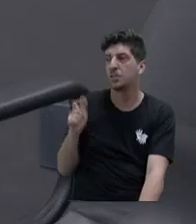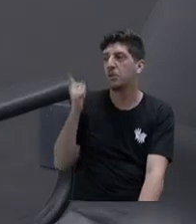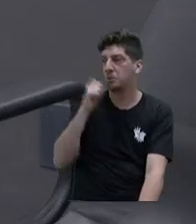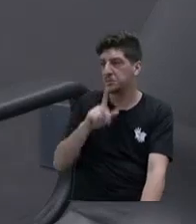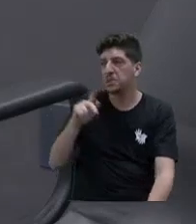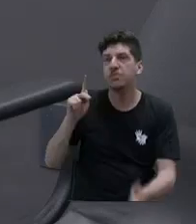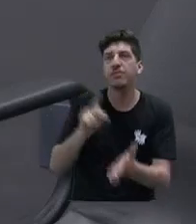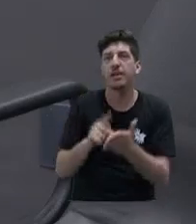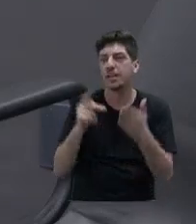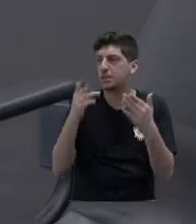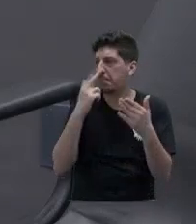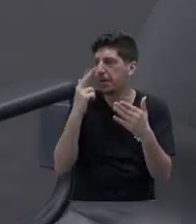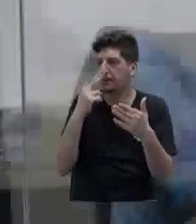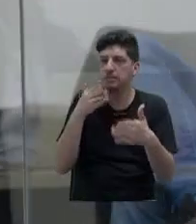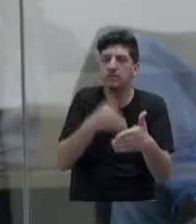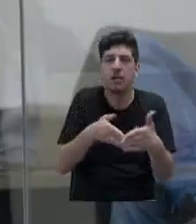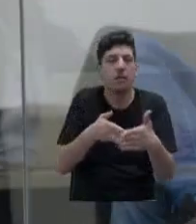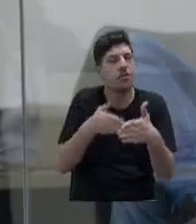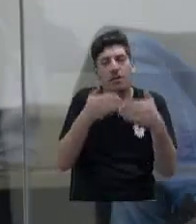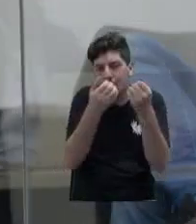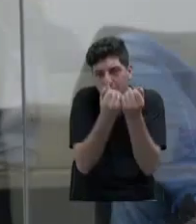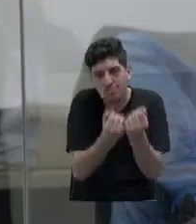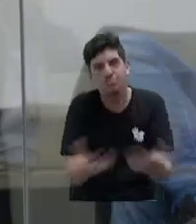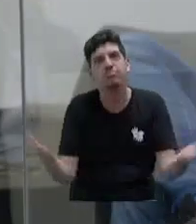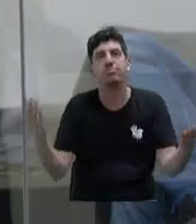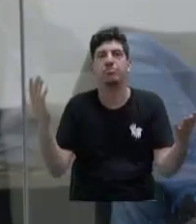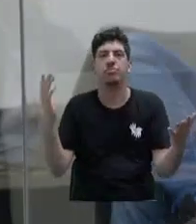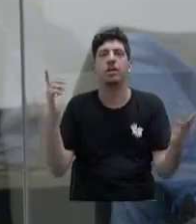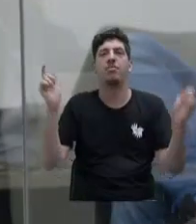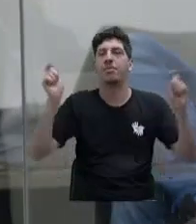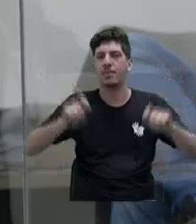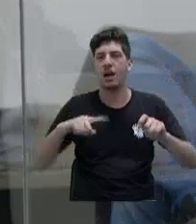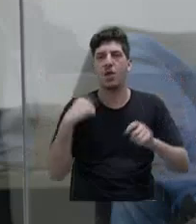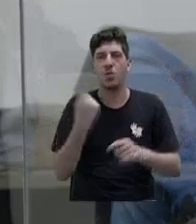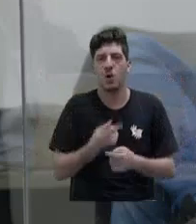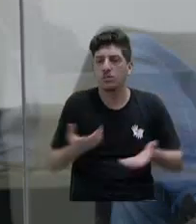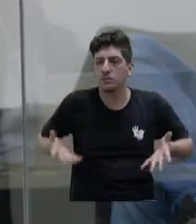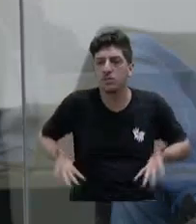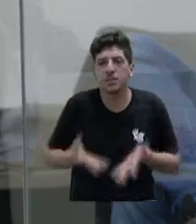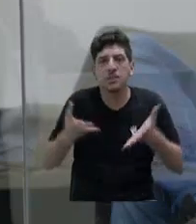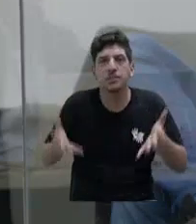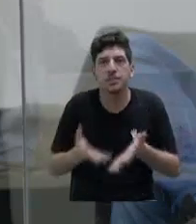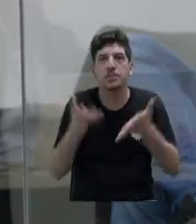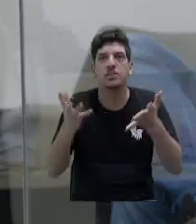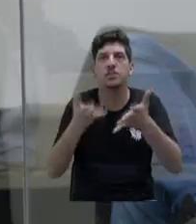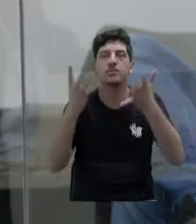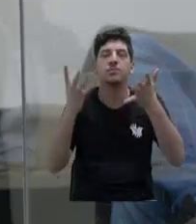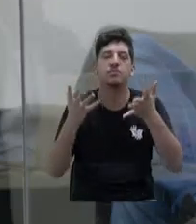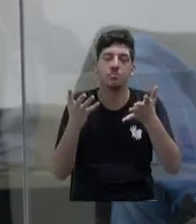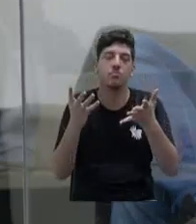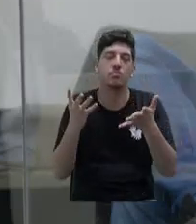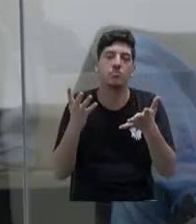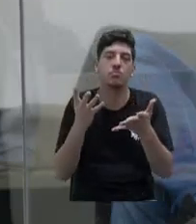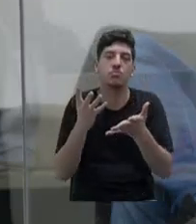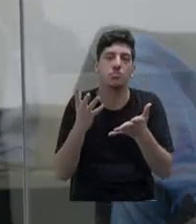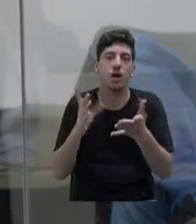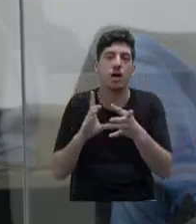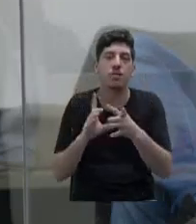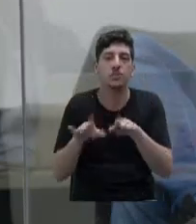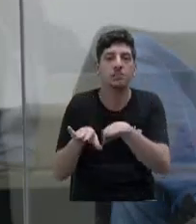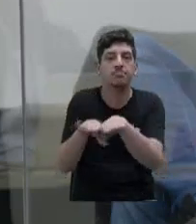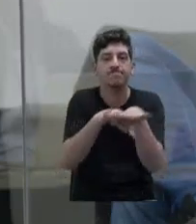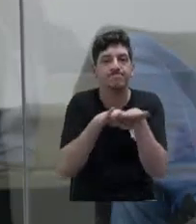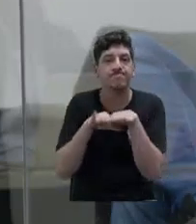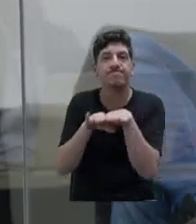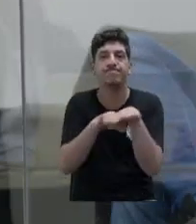emaranhado e dar condições da gente fomentar de maneira muito